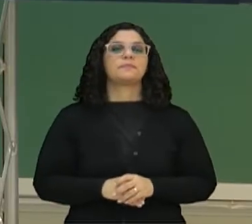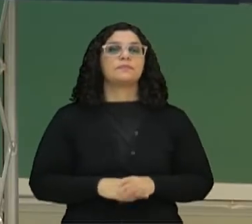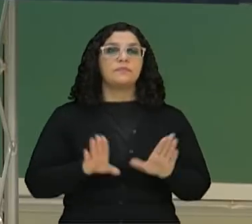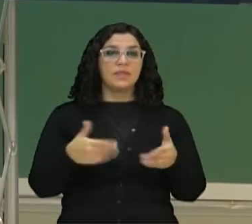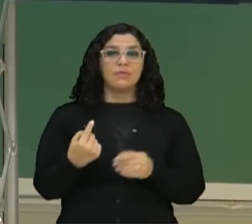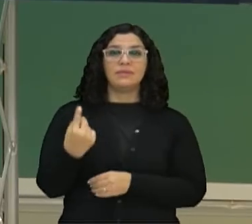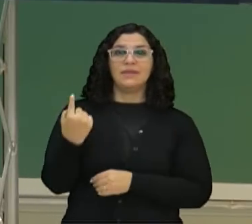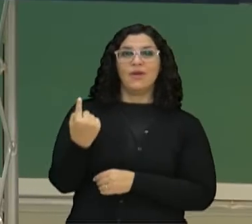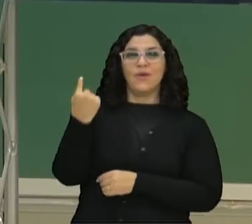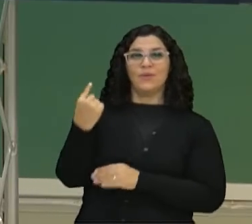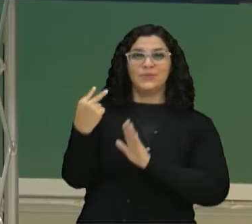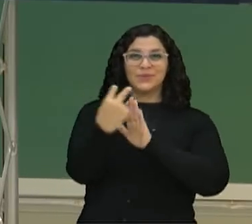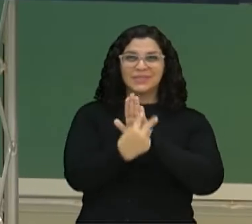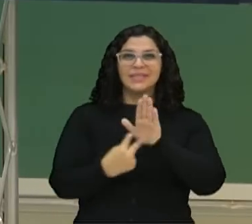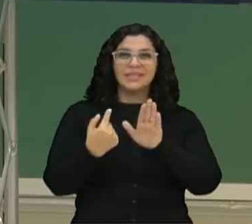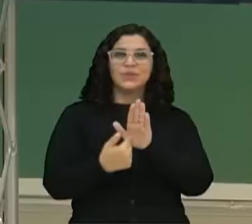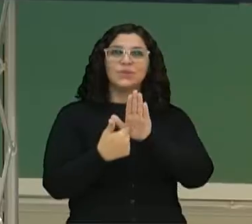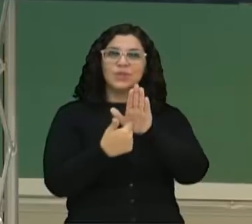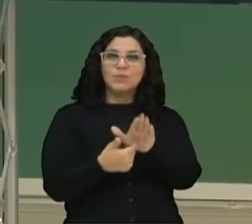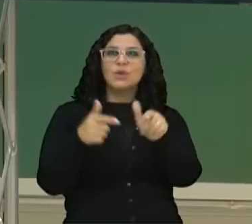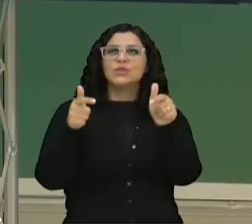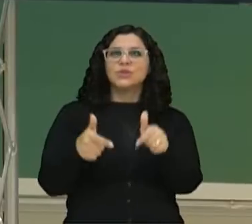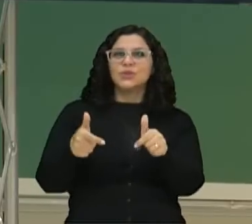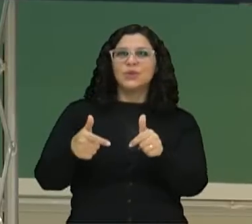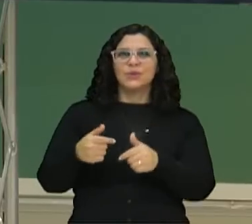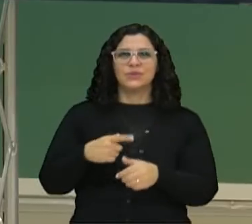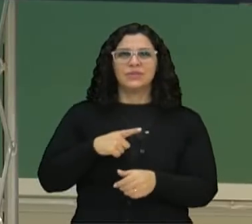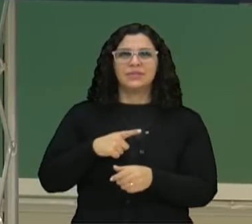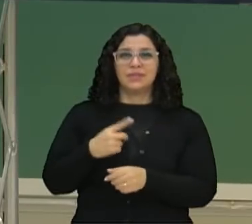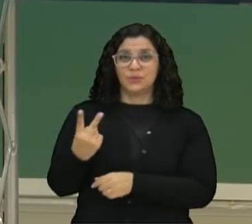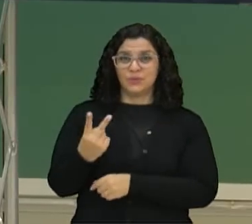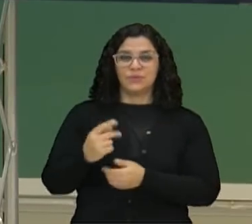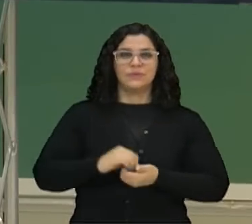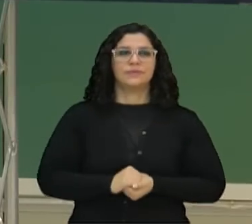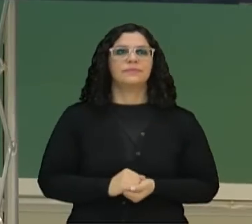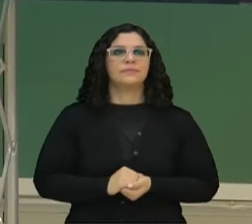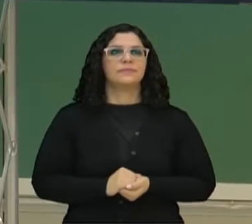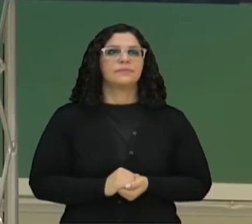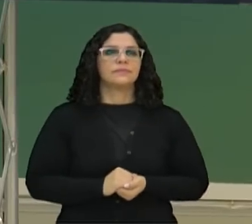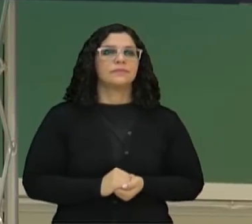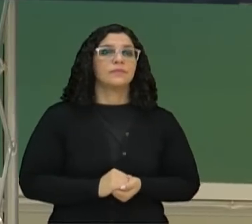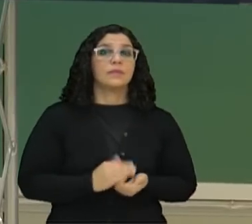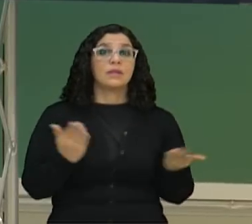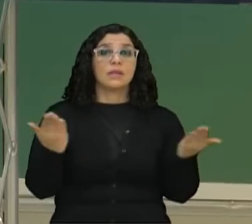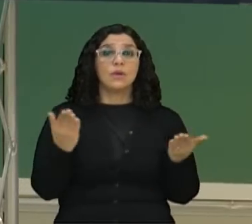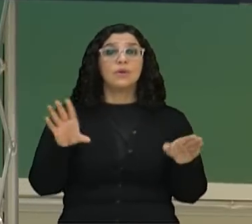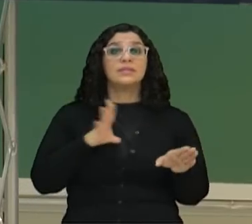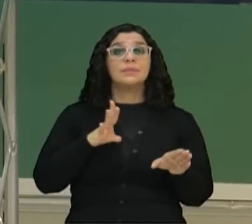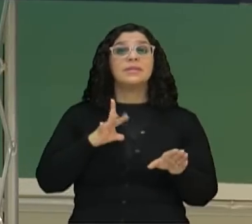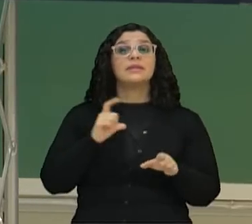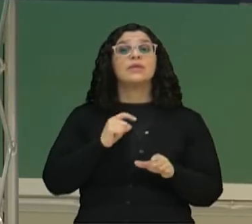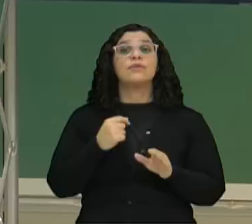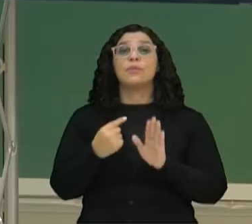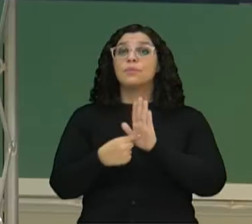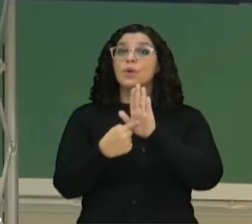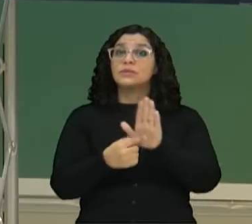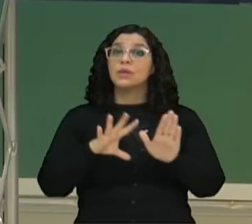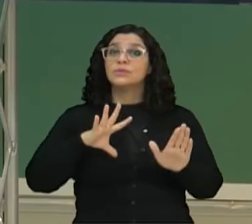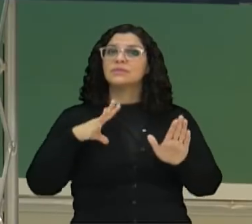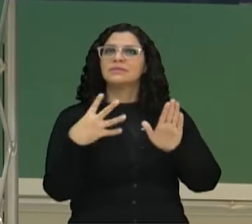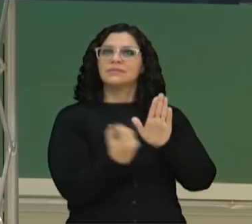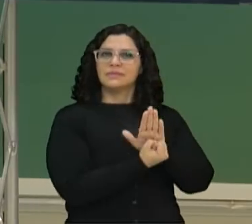aqui a imagem reflete bem isso que está acontecendo, olha só que bacana. E aqui, gente, a prof vai mostrar para vocês